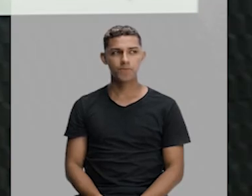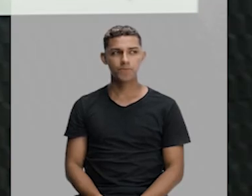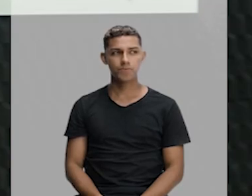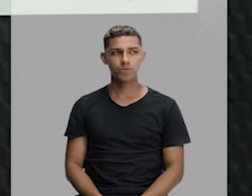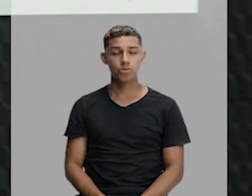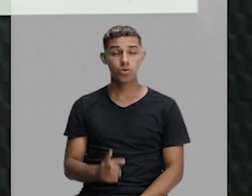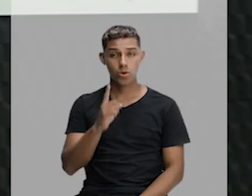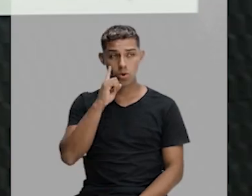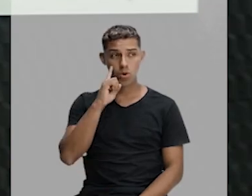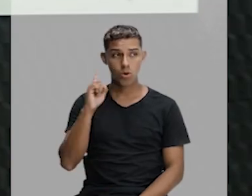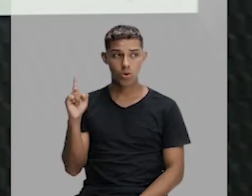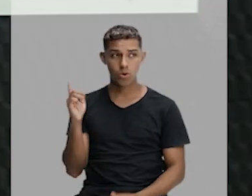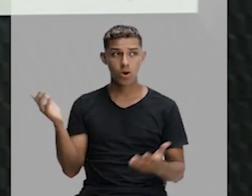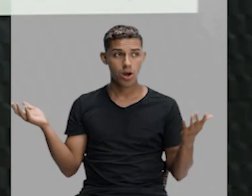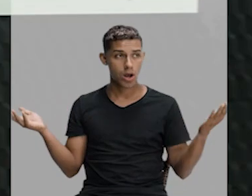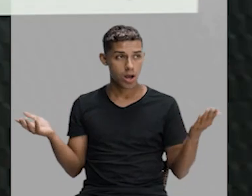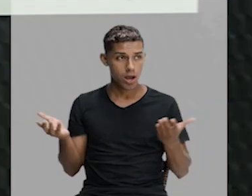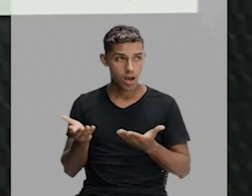e do A3 para o B3.